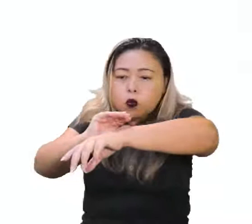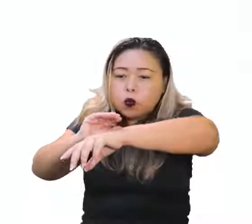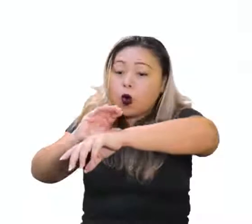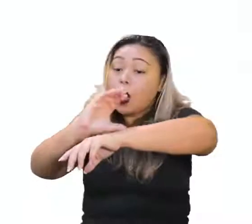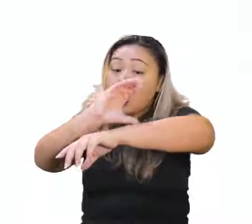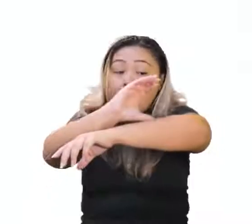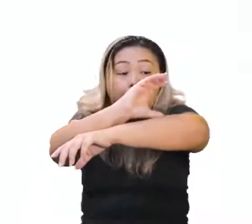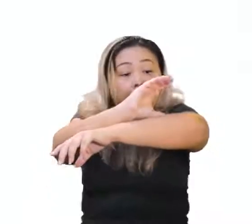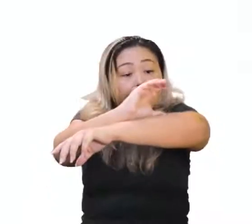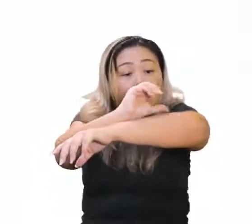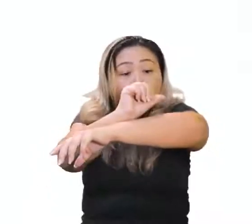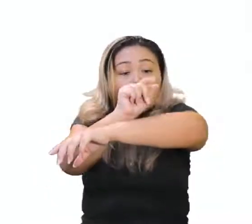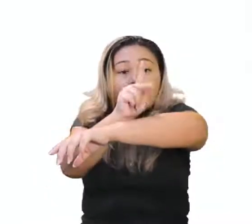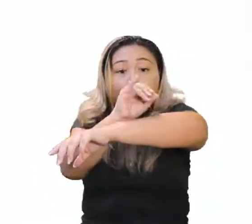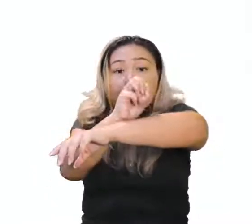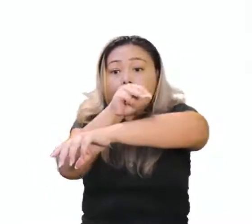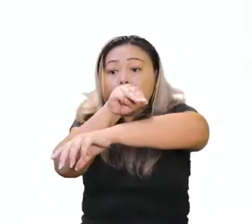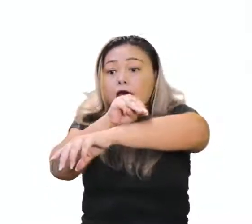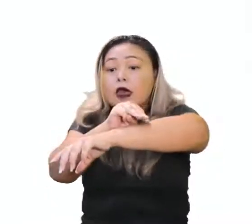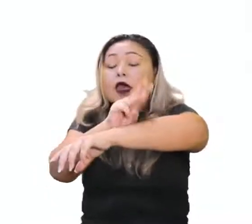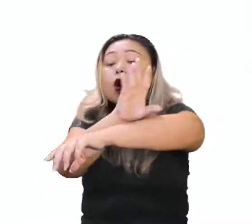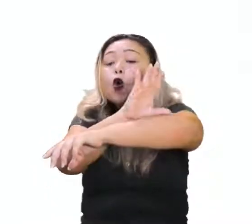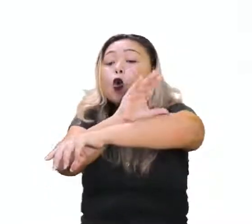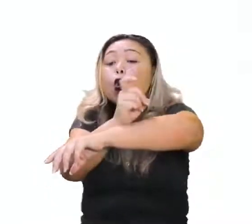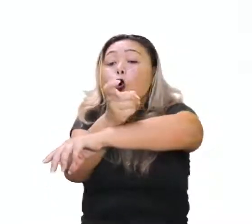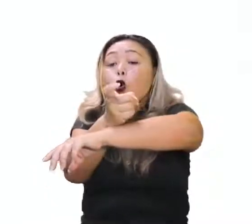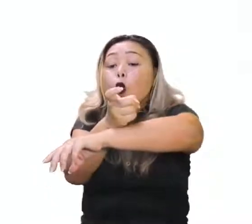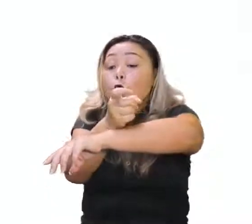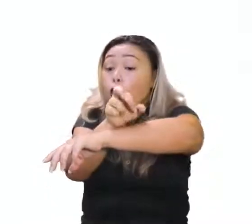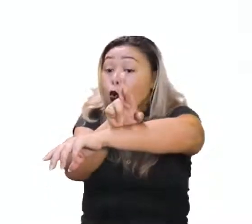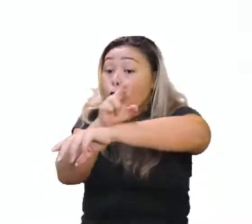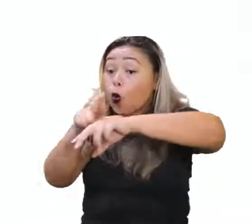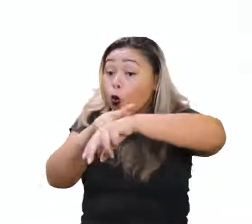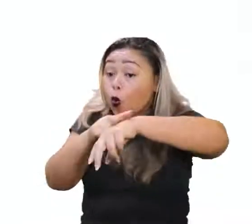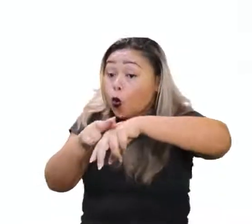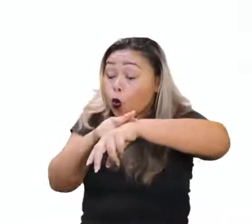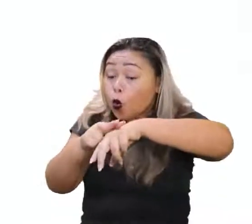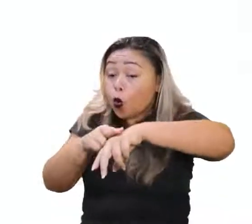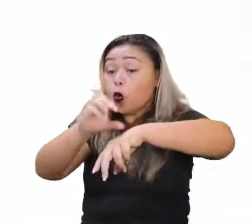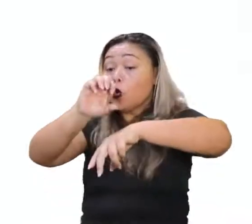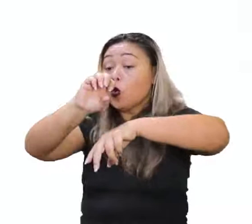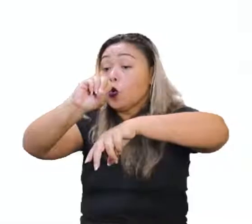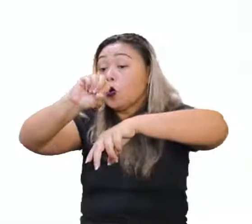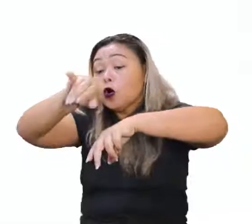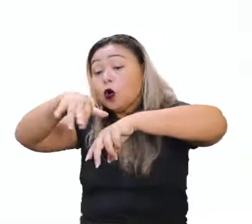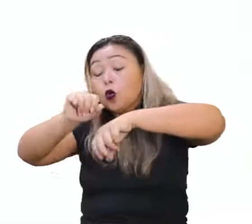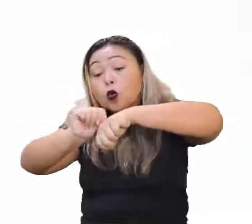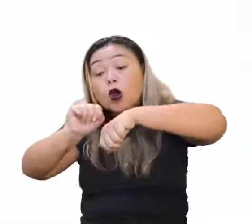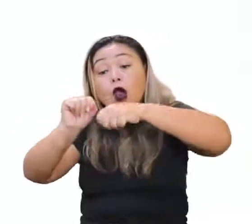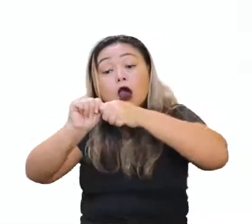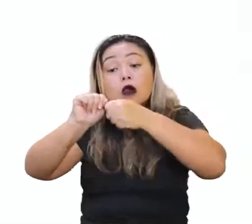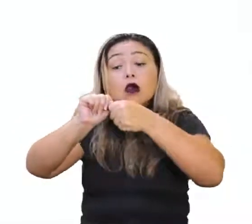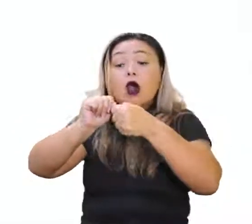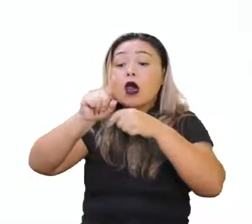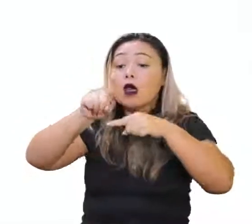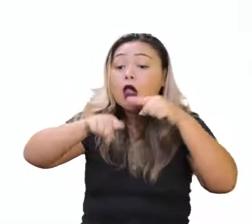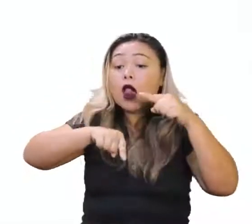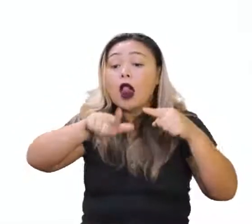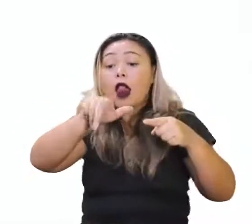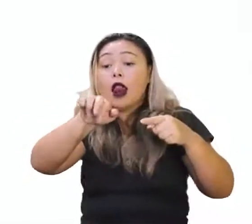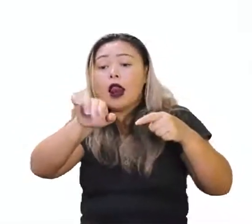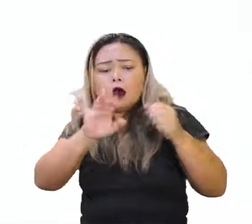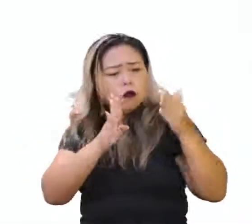capim, um napier, capim roxo, soja, milho, cana, uma